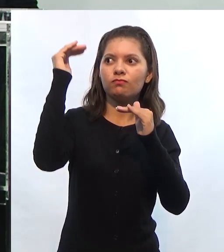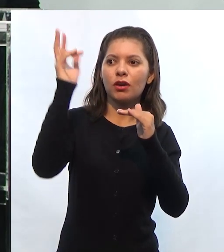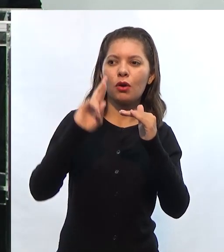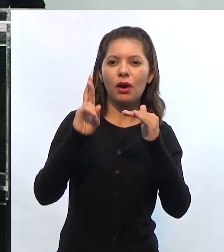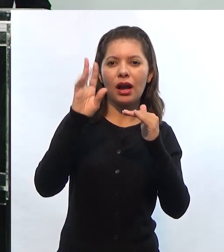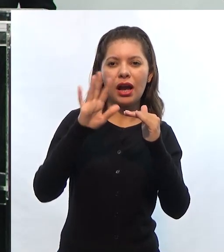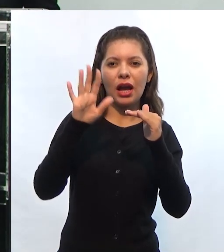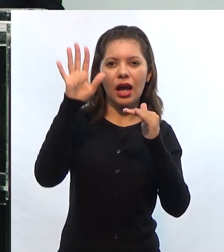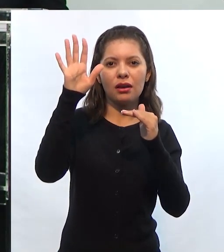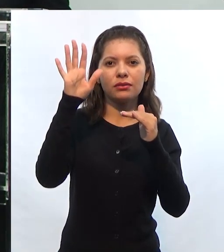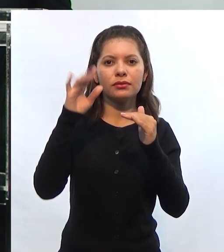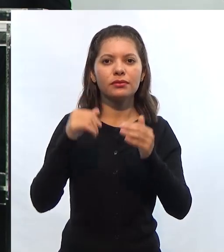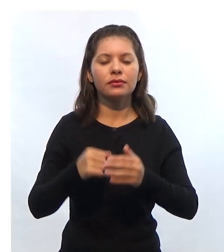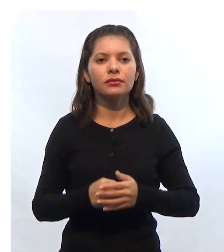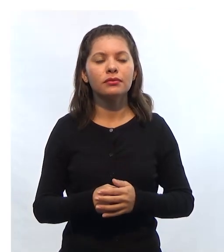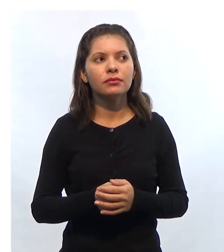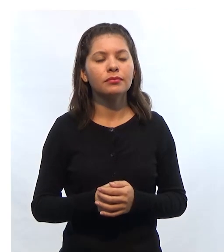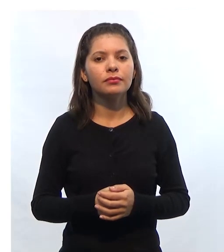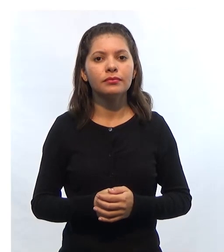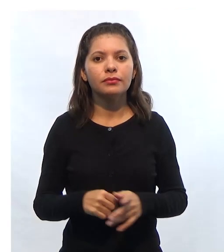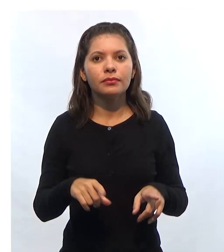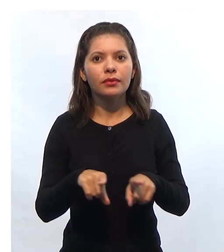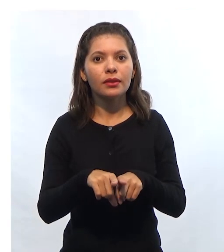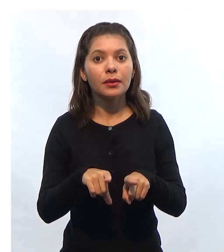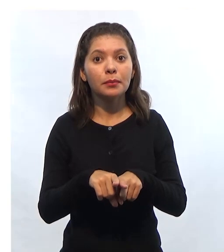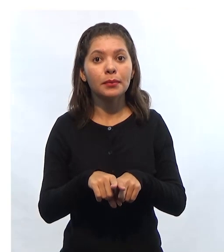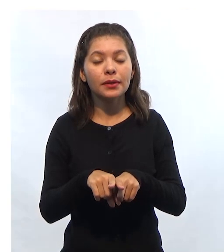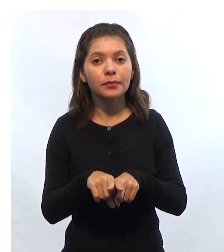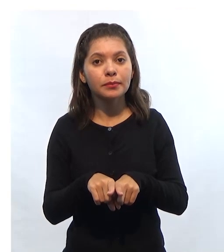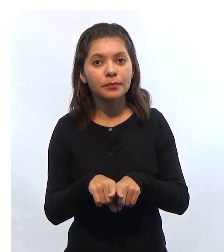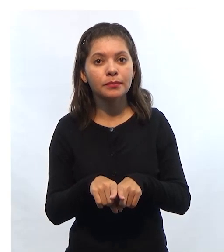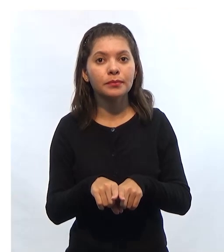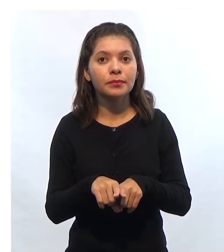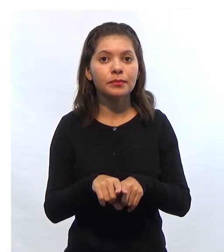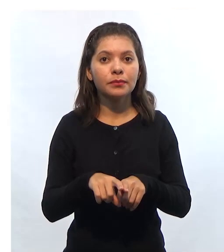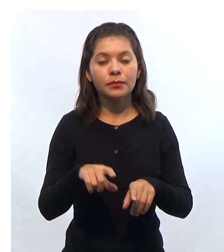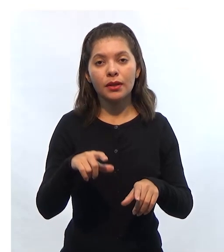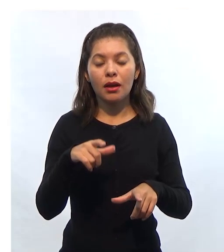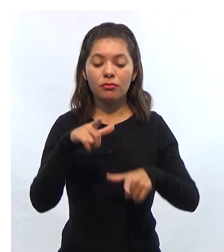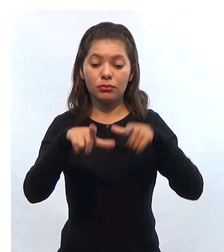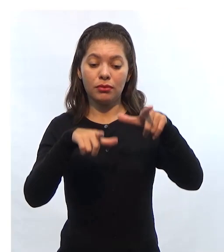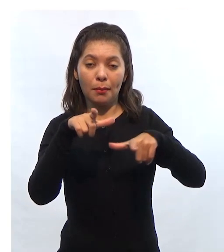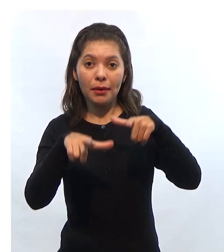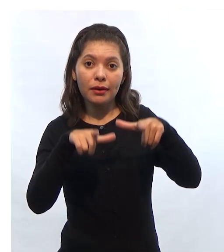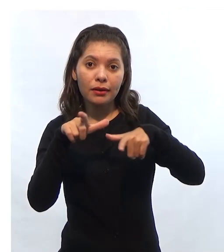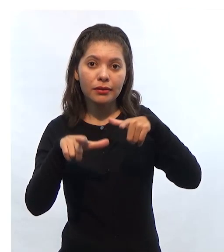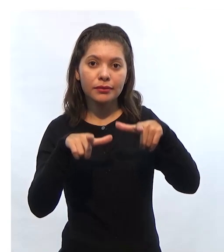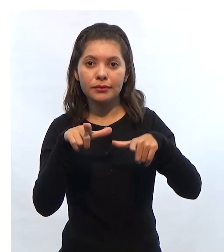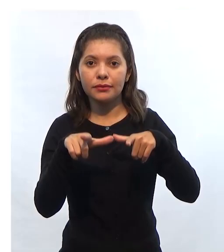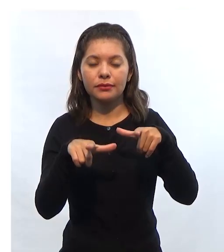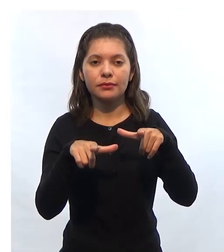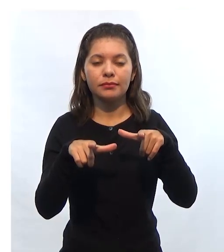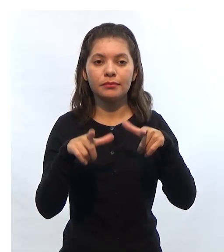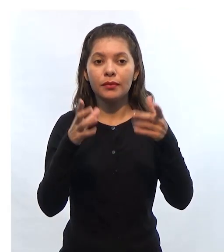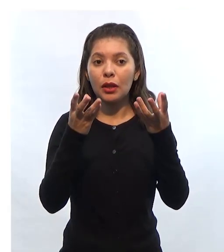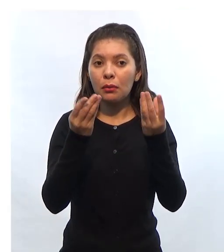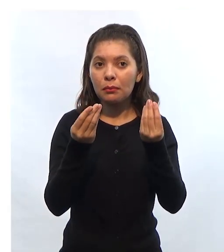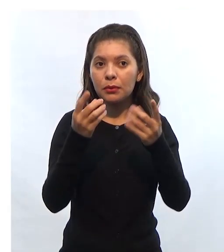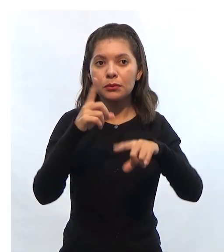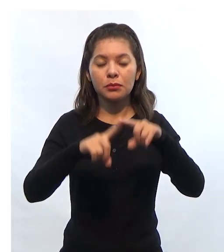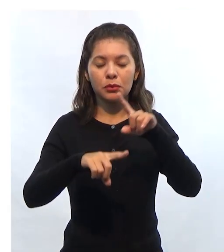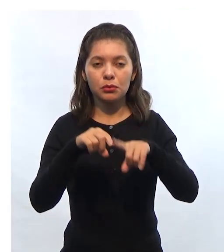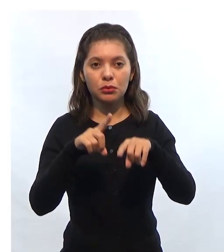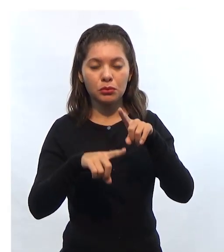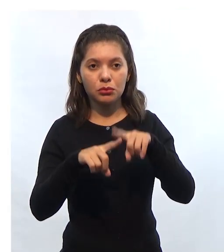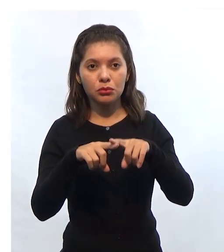super sofisticados. Aí também vão levar em conta muitas vezes a profissão, vai ter